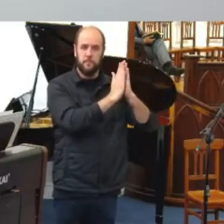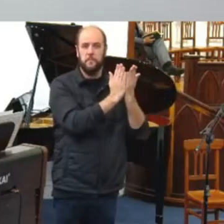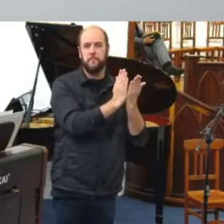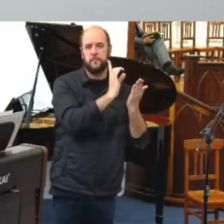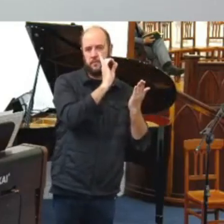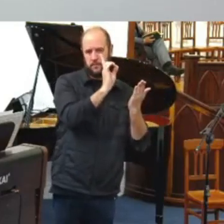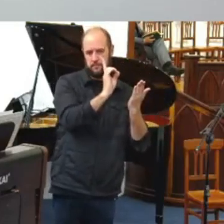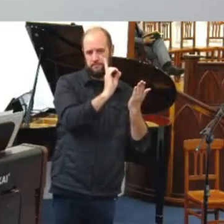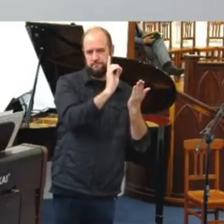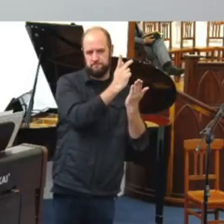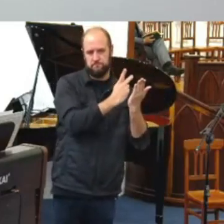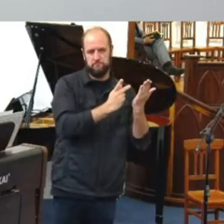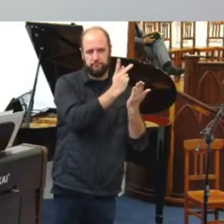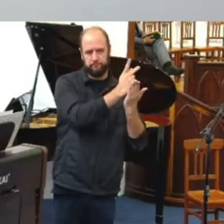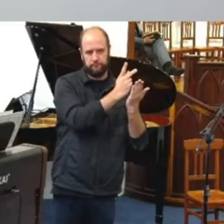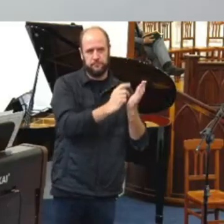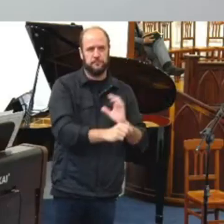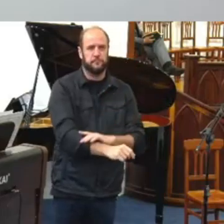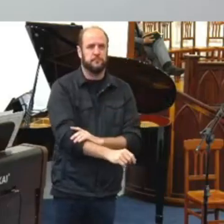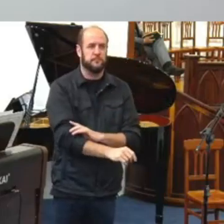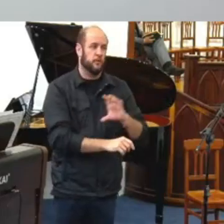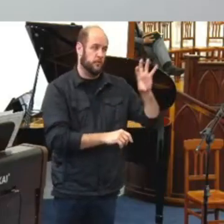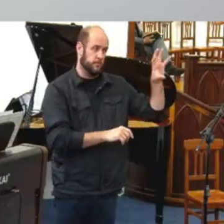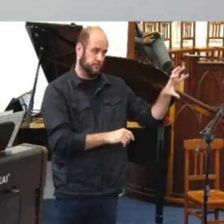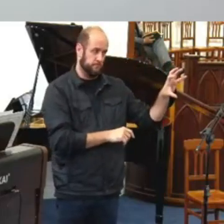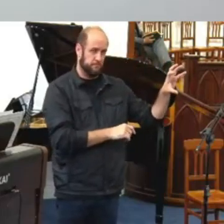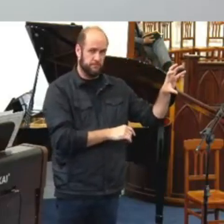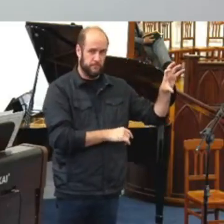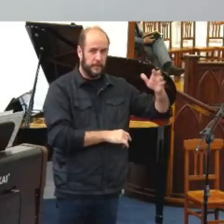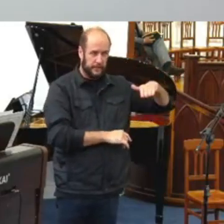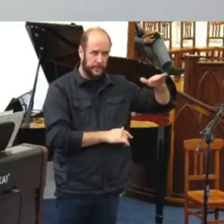Bíblia, tá bom? Então você chorando,